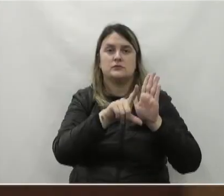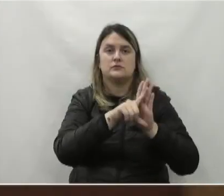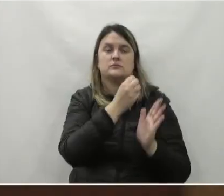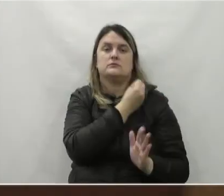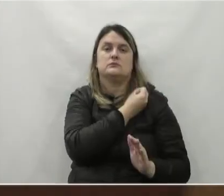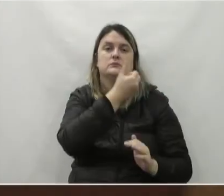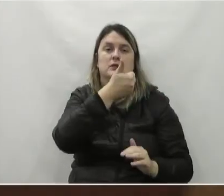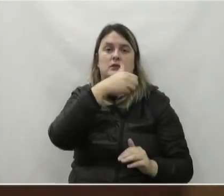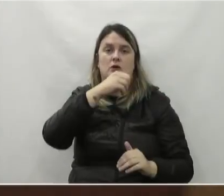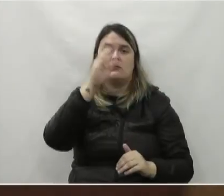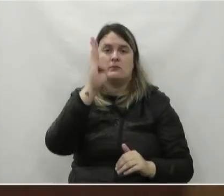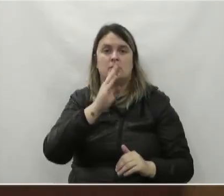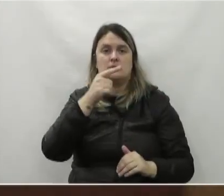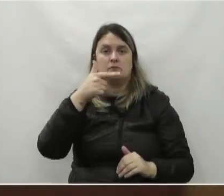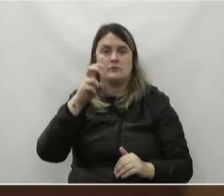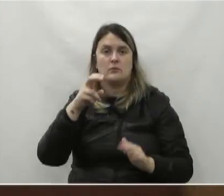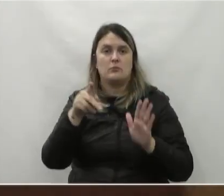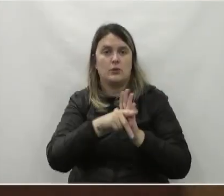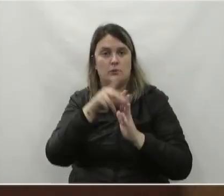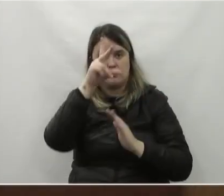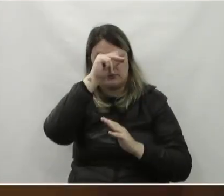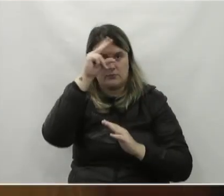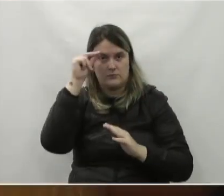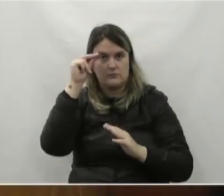número 19/2025 do Executivo.